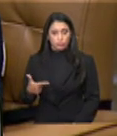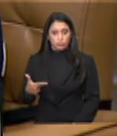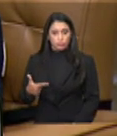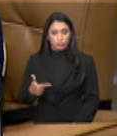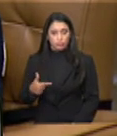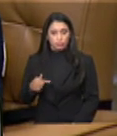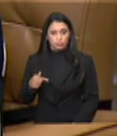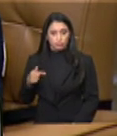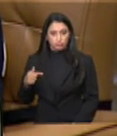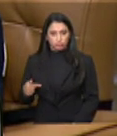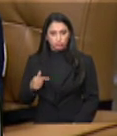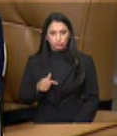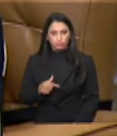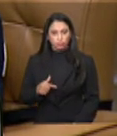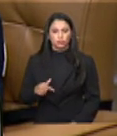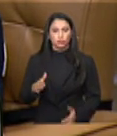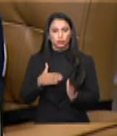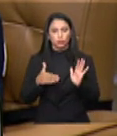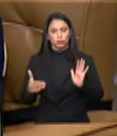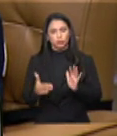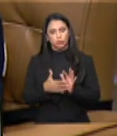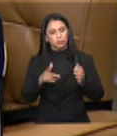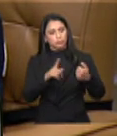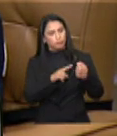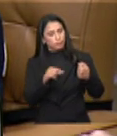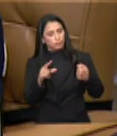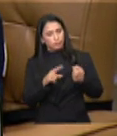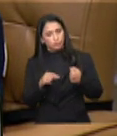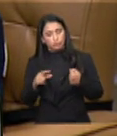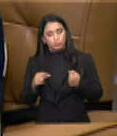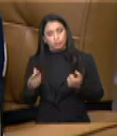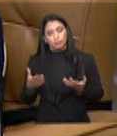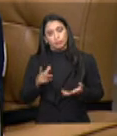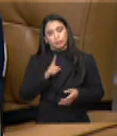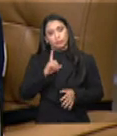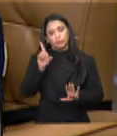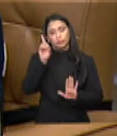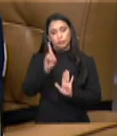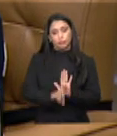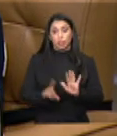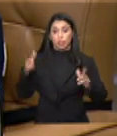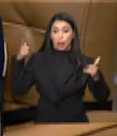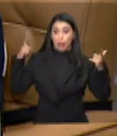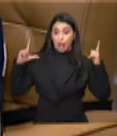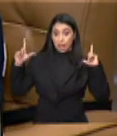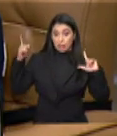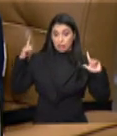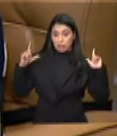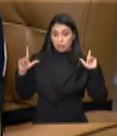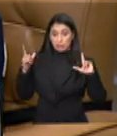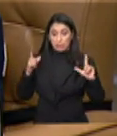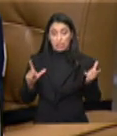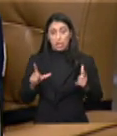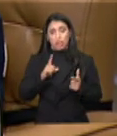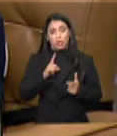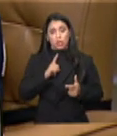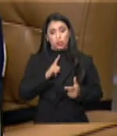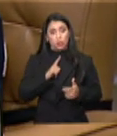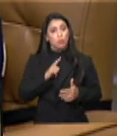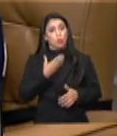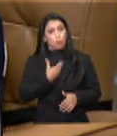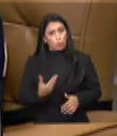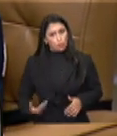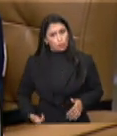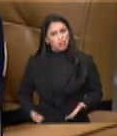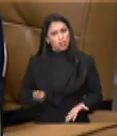227. E todos esses artigos referem-se ao direito ao lazer como sendo um dever do